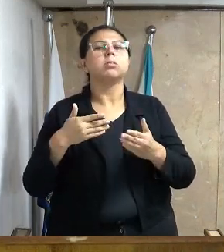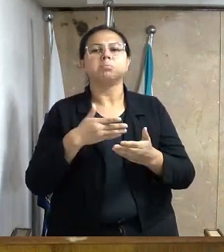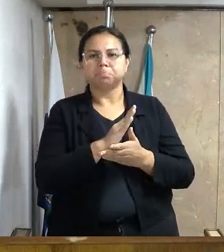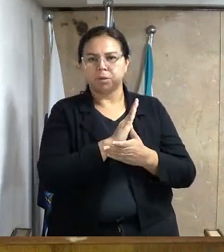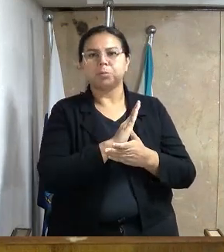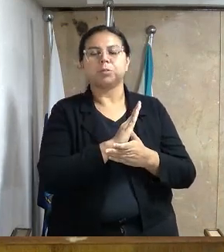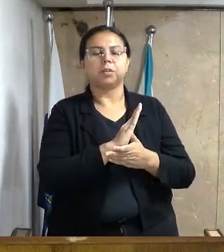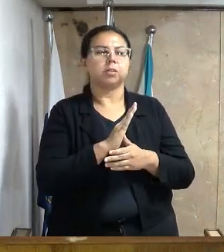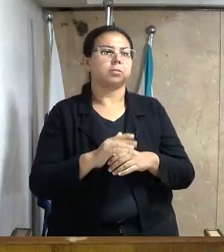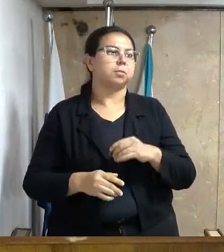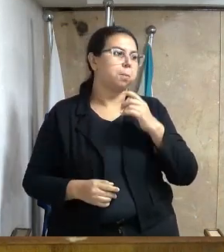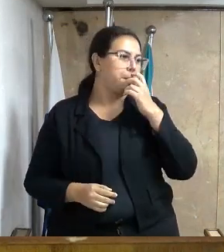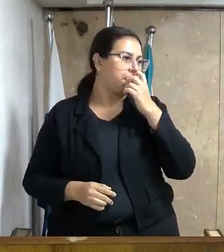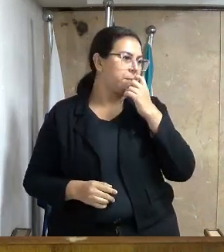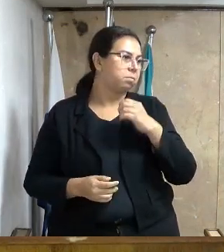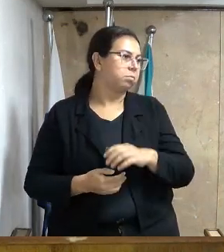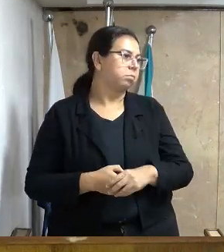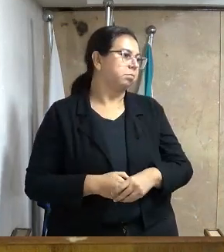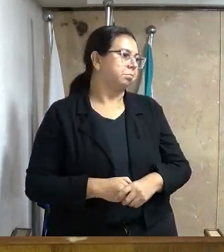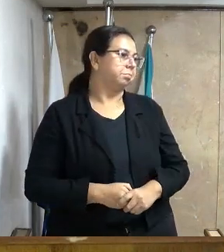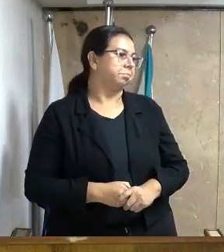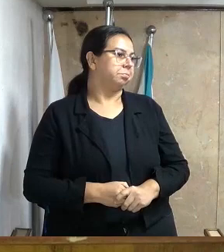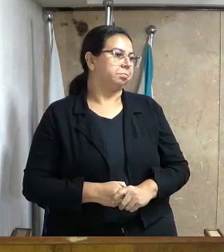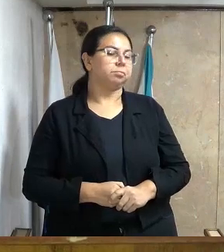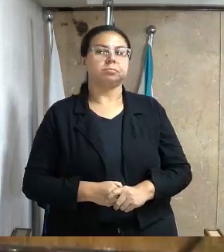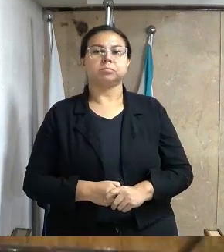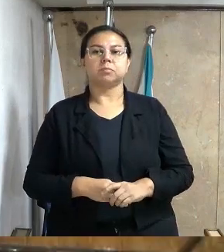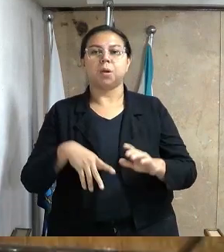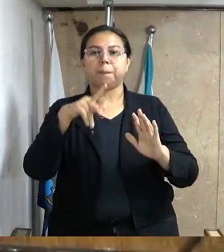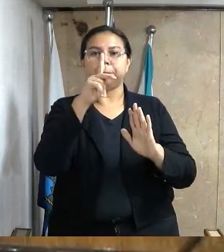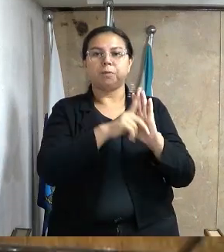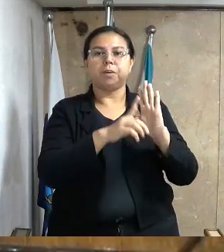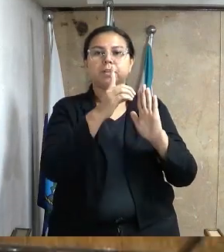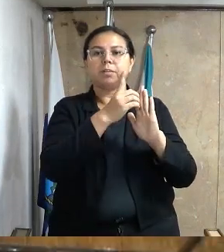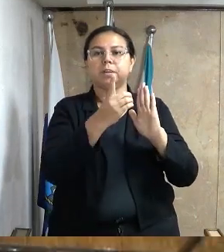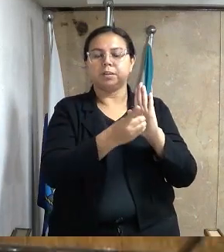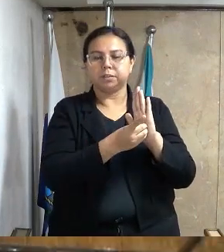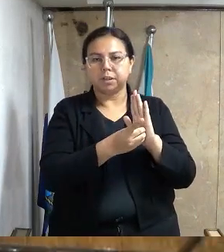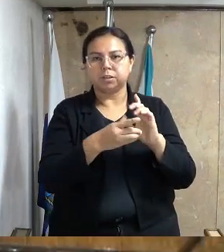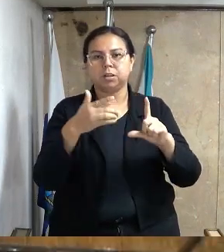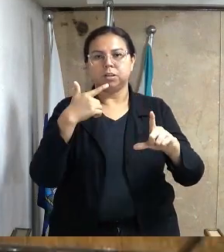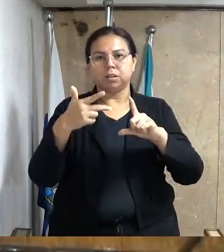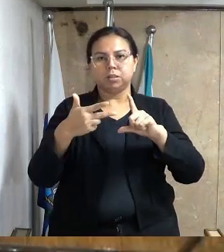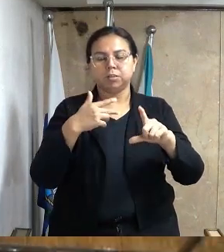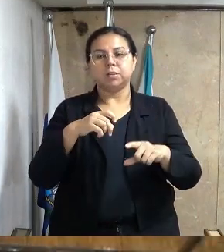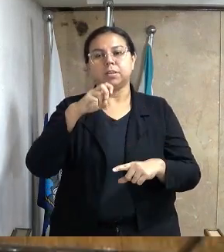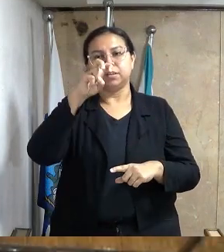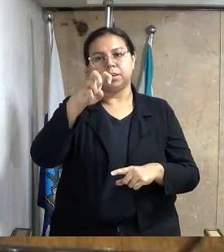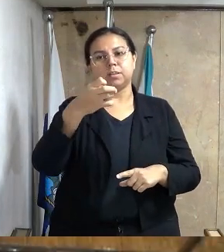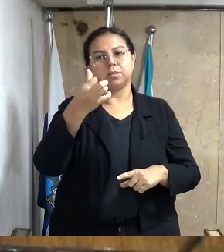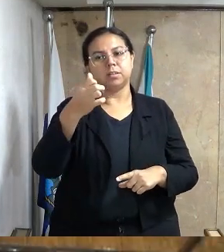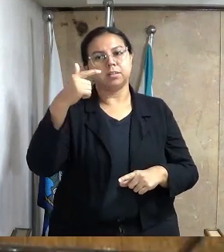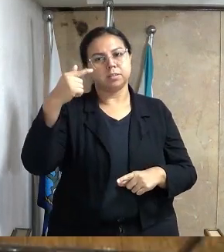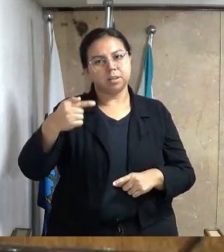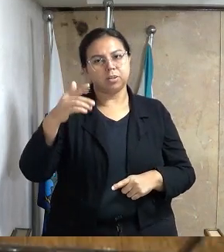Aprovado por unanimidade. Projeto de decreto legislativo 577, barra 2023.